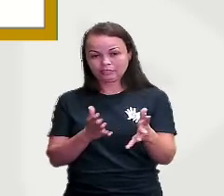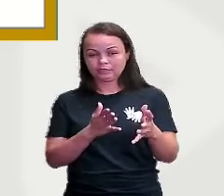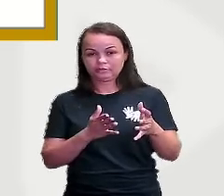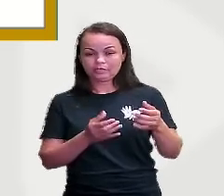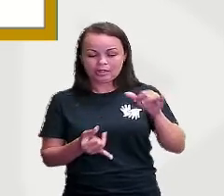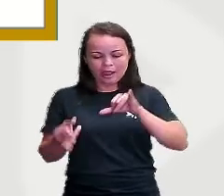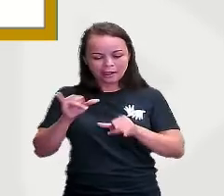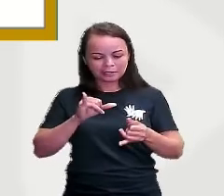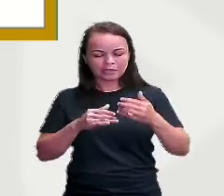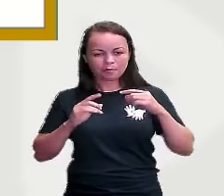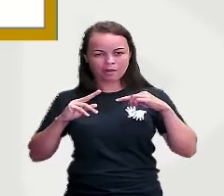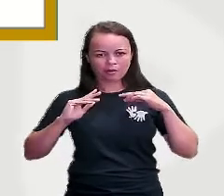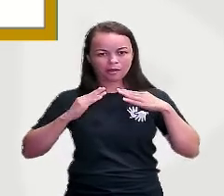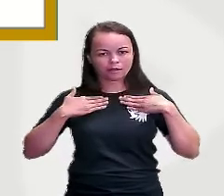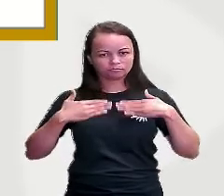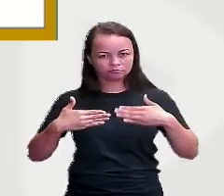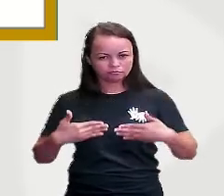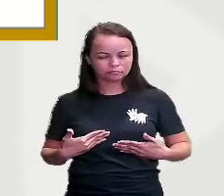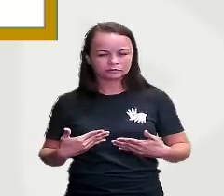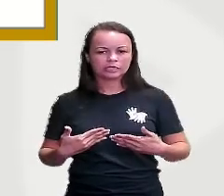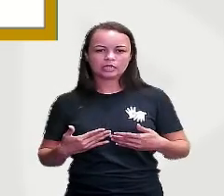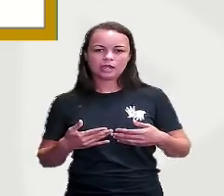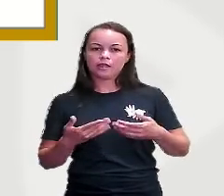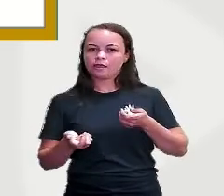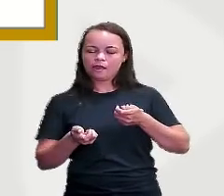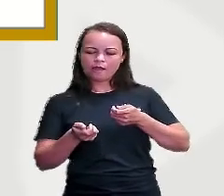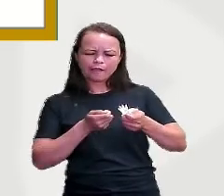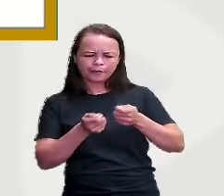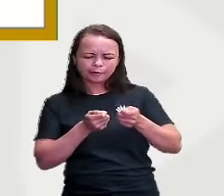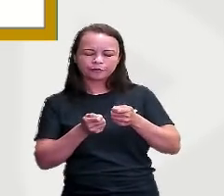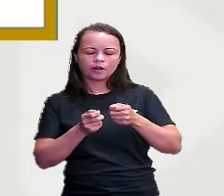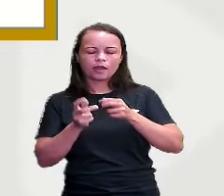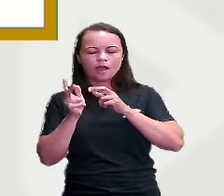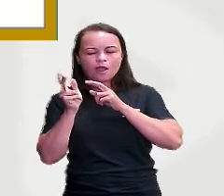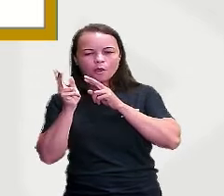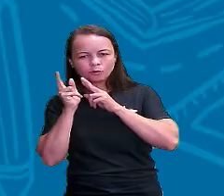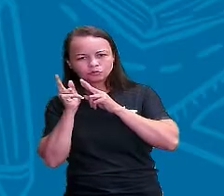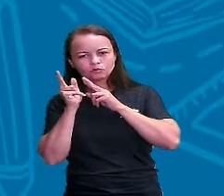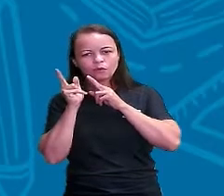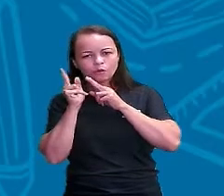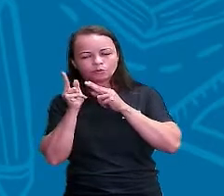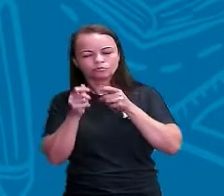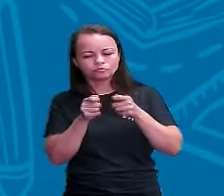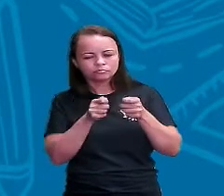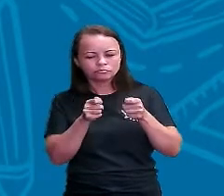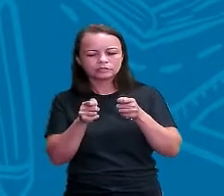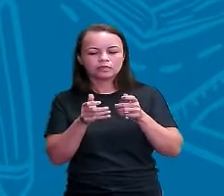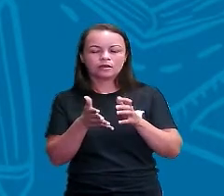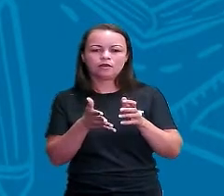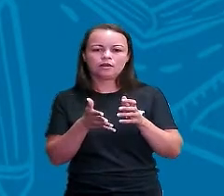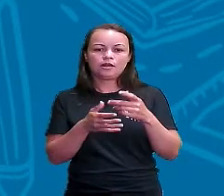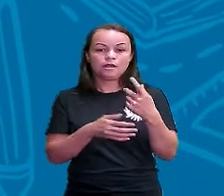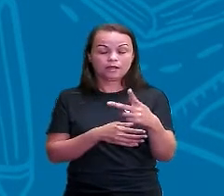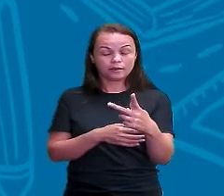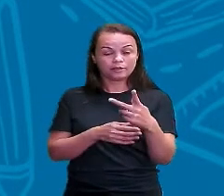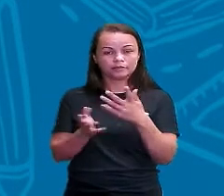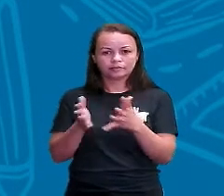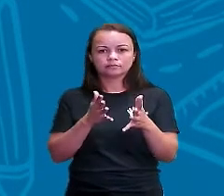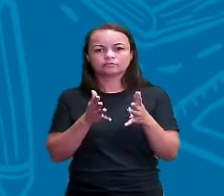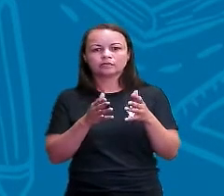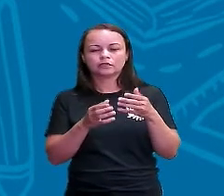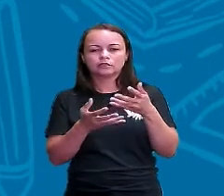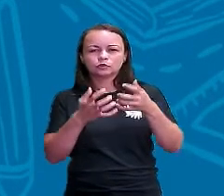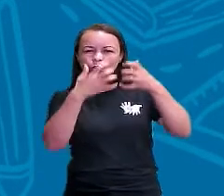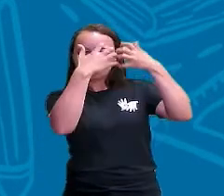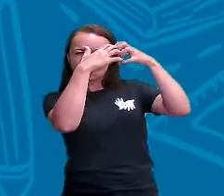química do nosso corpo. Tem a ver com essa ideia de regular o sono. Por quê, gente? A dopamina, ela atua diretamente em outro neurotransmissor,